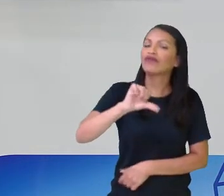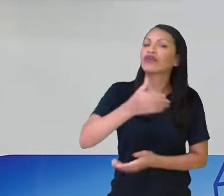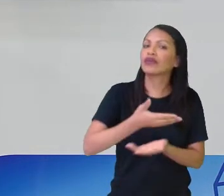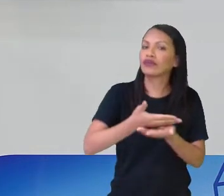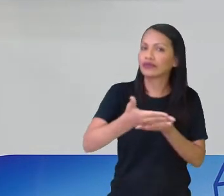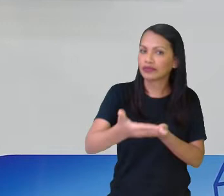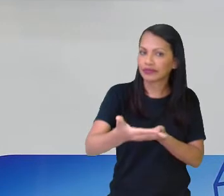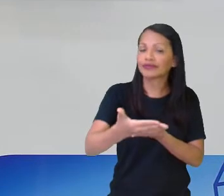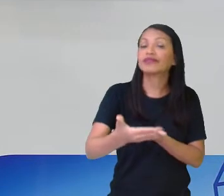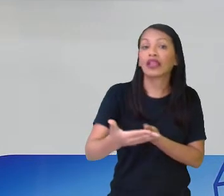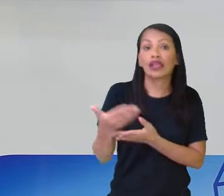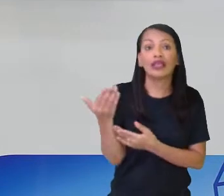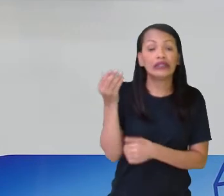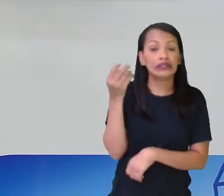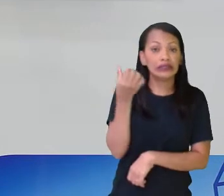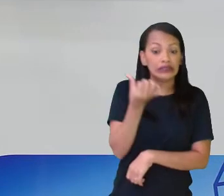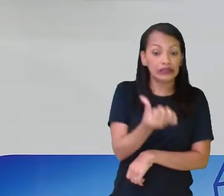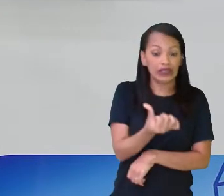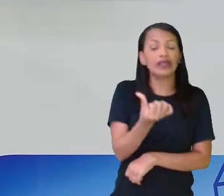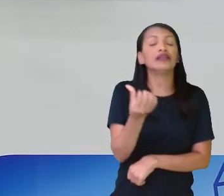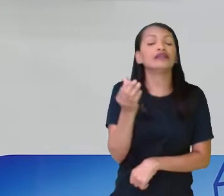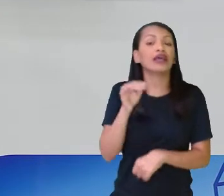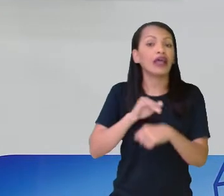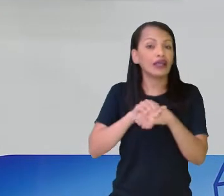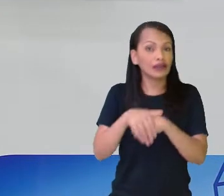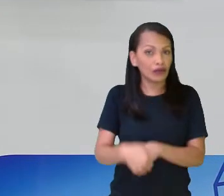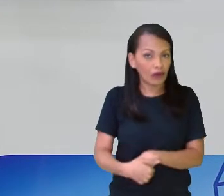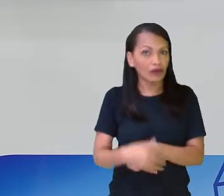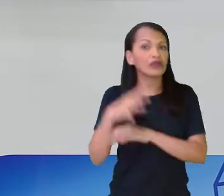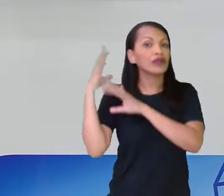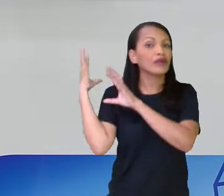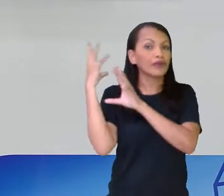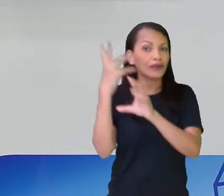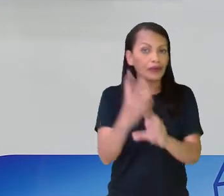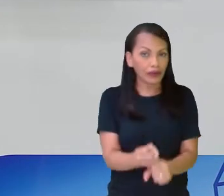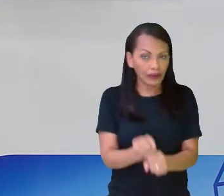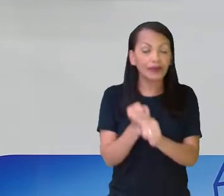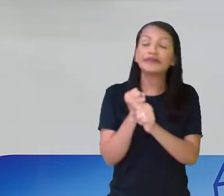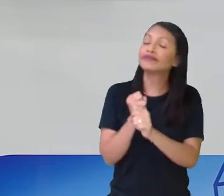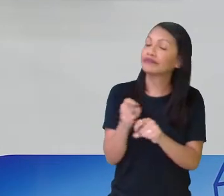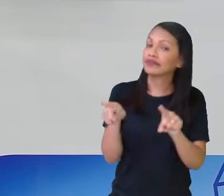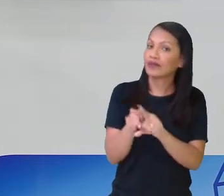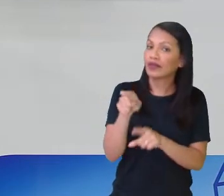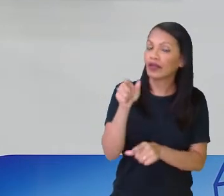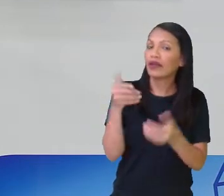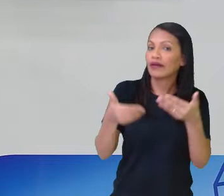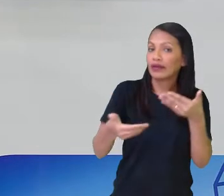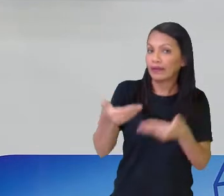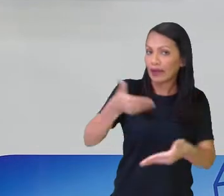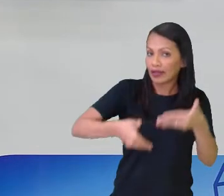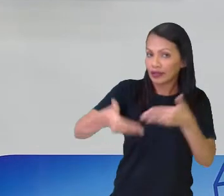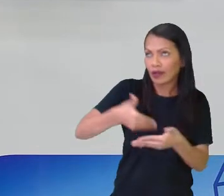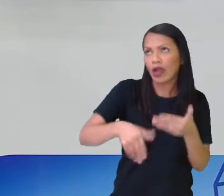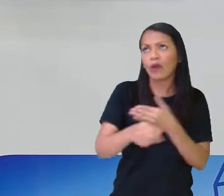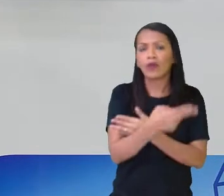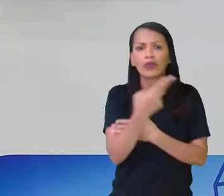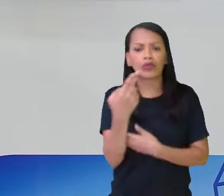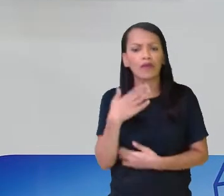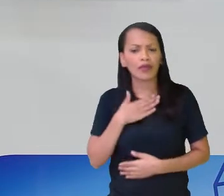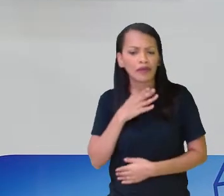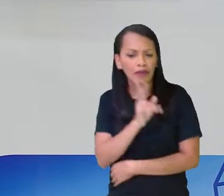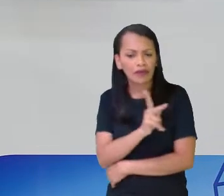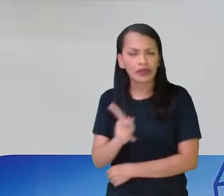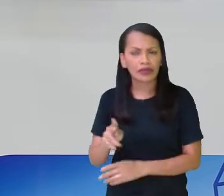nós temos a nossa reprise também na TV Nova. Mas se você quer interagir, professora, eu quero mandar o nome da minha professora, da